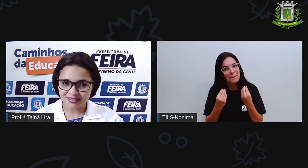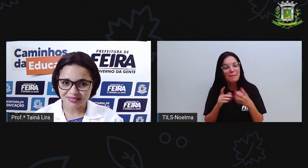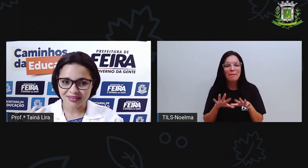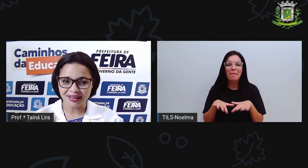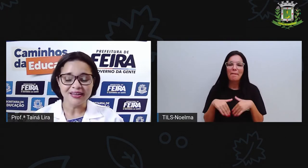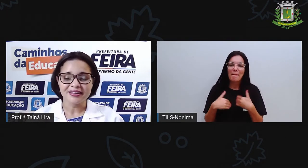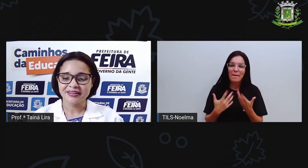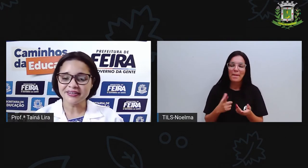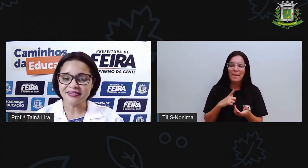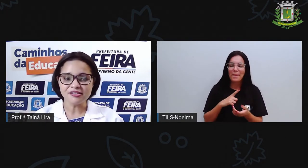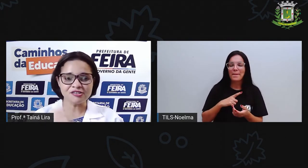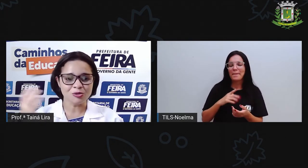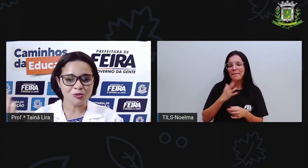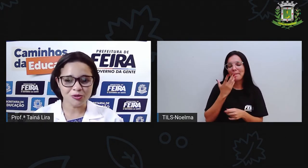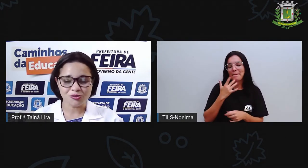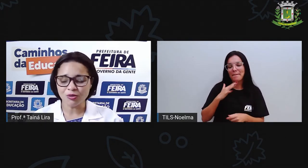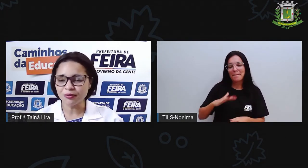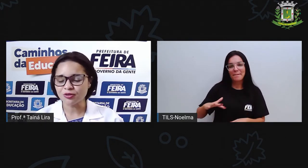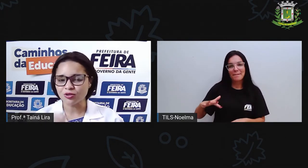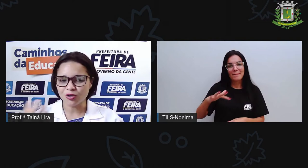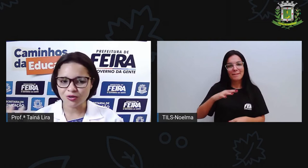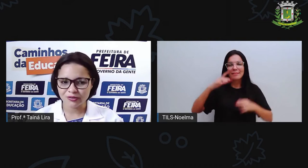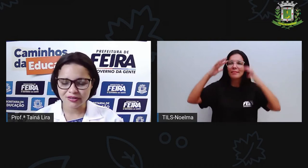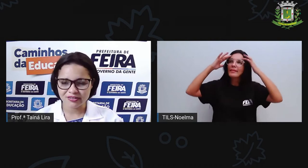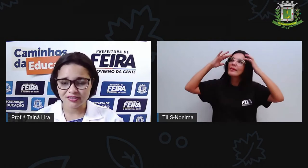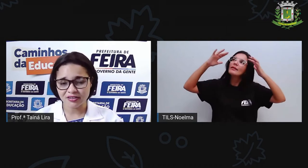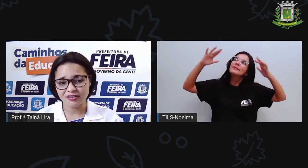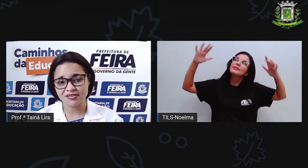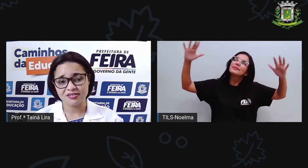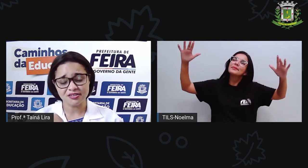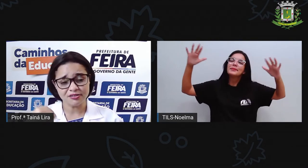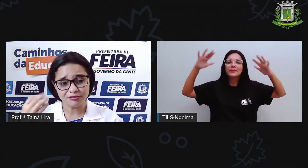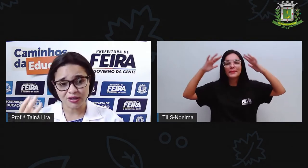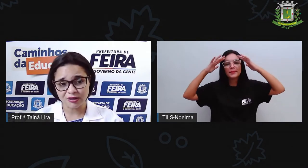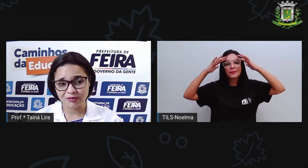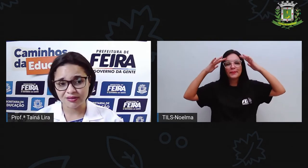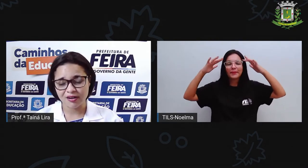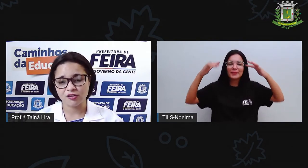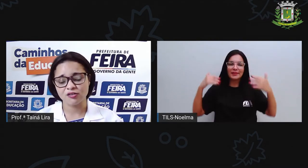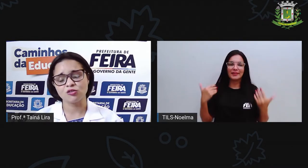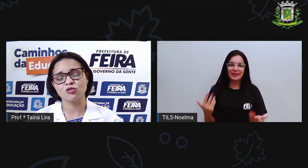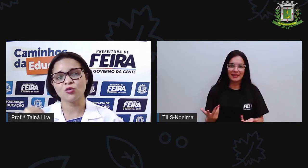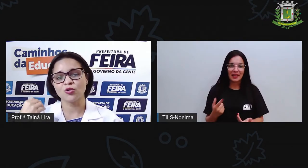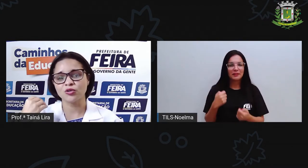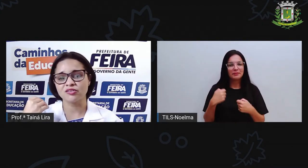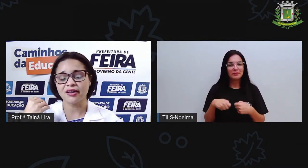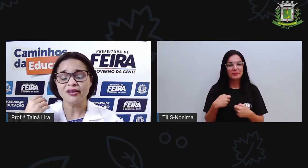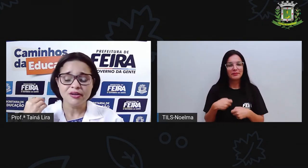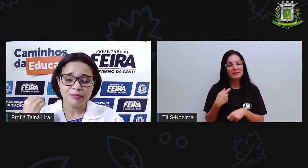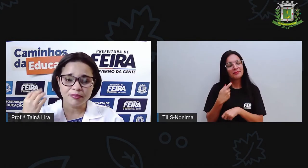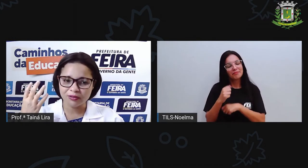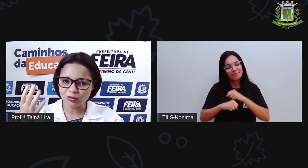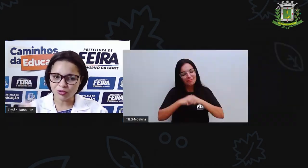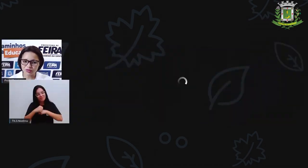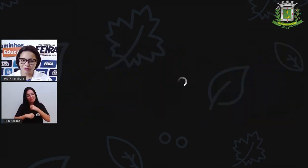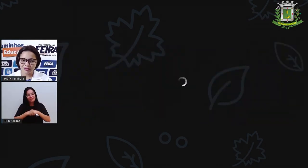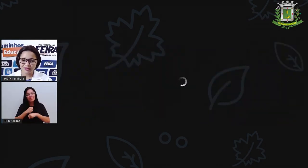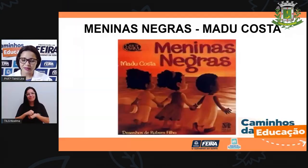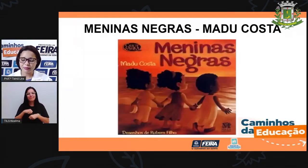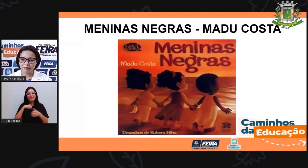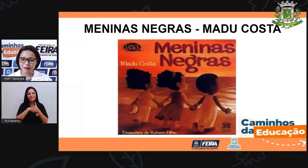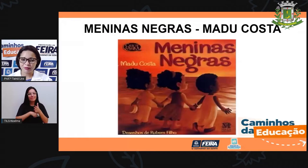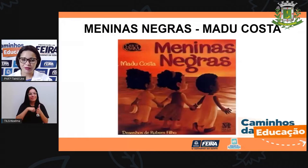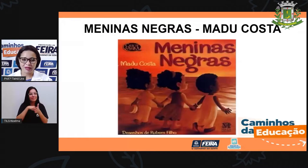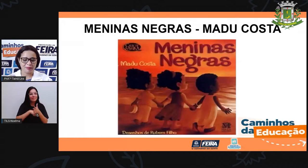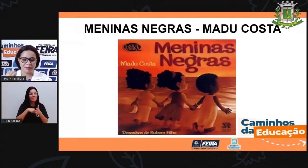crianças que têm sonhos, como todas as crianças, e que vão atrás dos seus sonhos, lutam